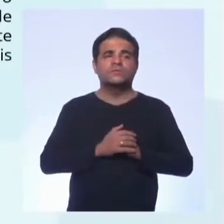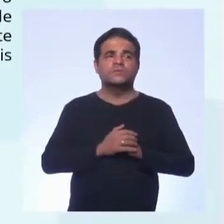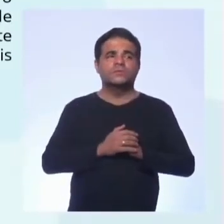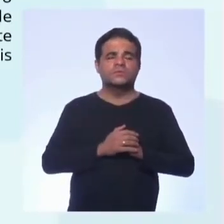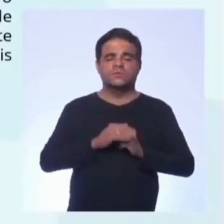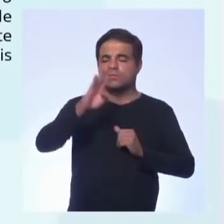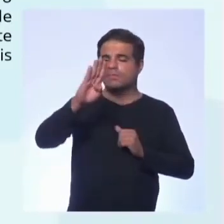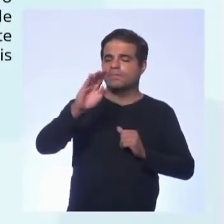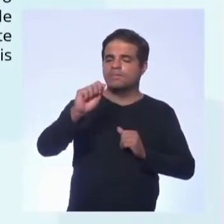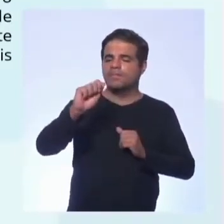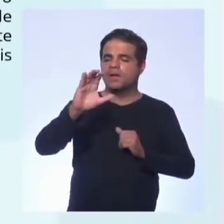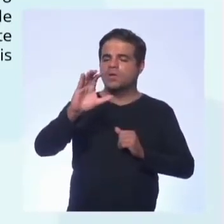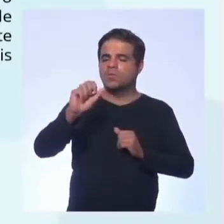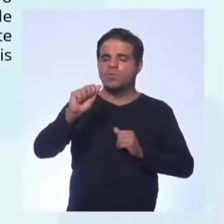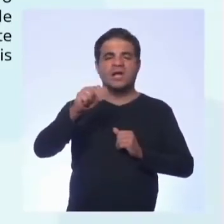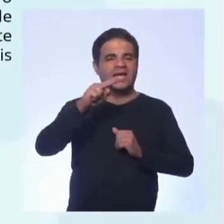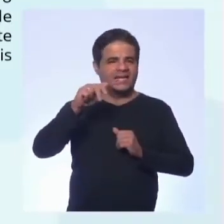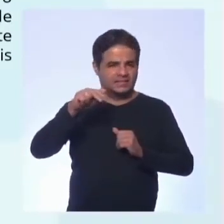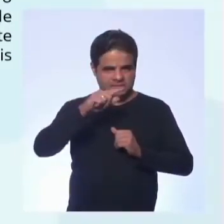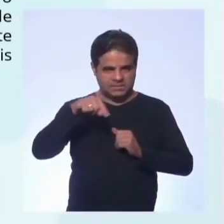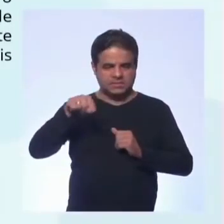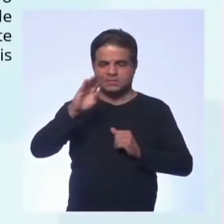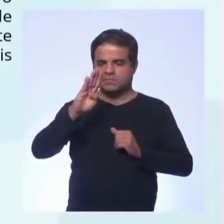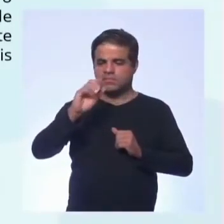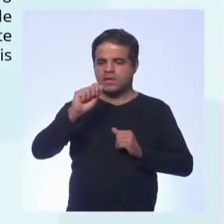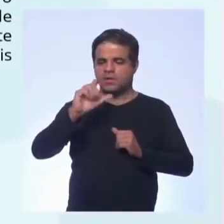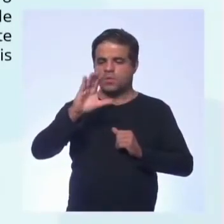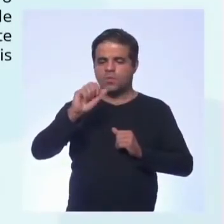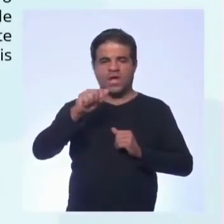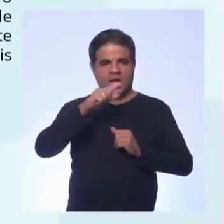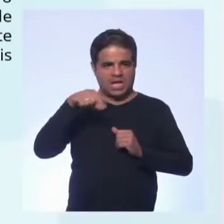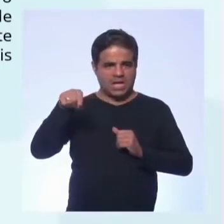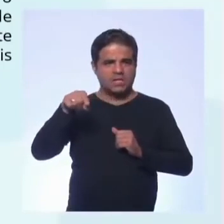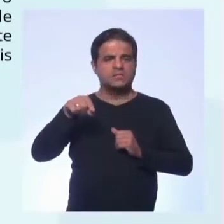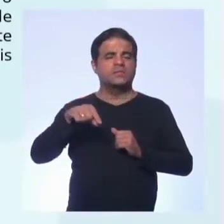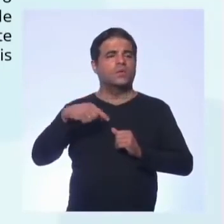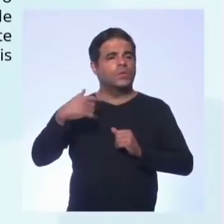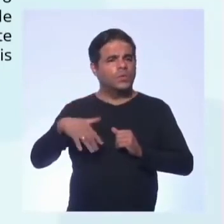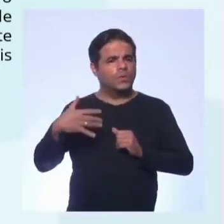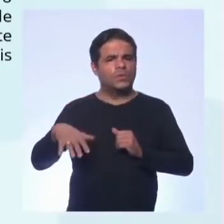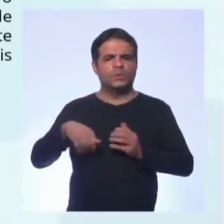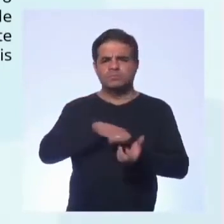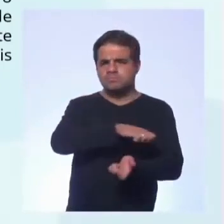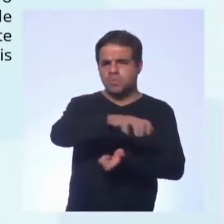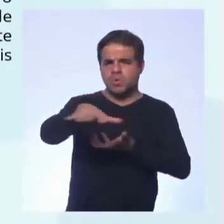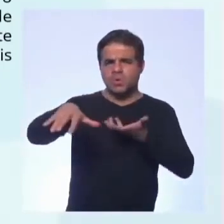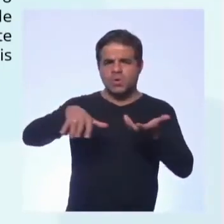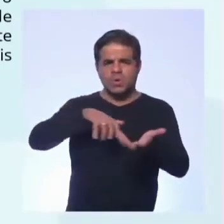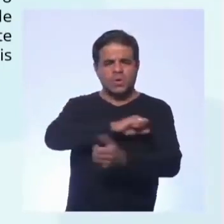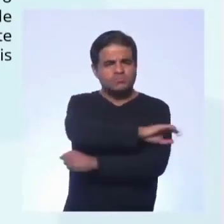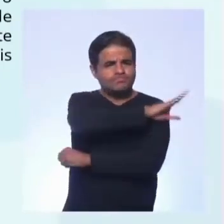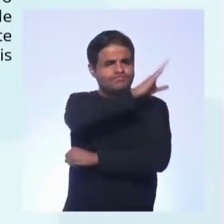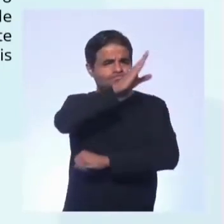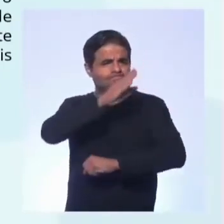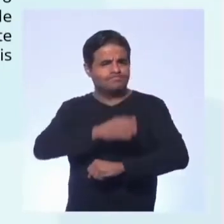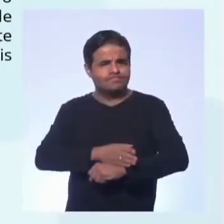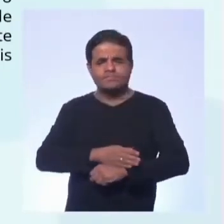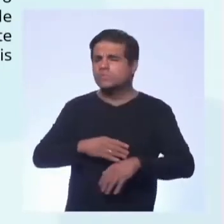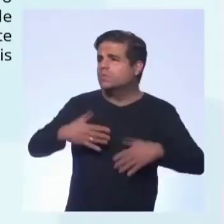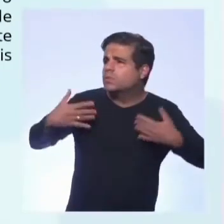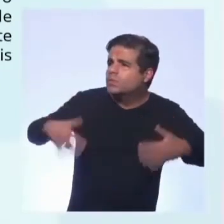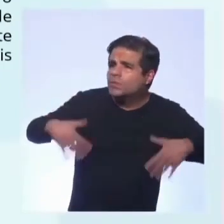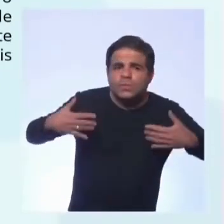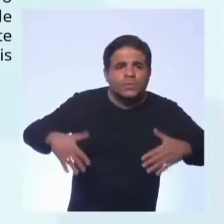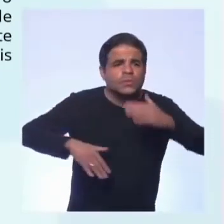região balcânica, né, os Balcãs, né, uma região muito montanhosa, ela